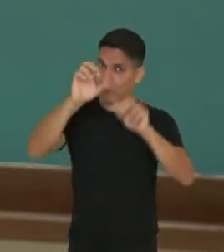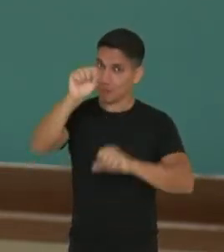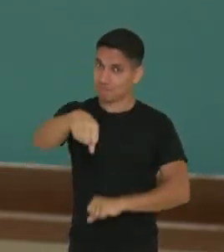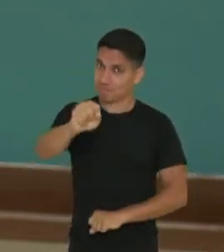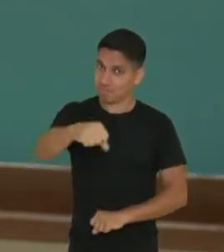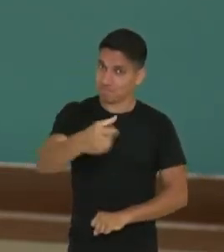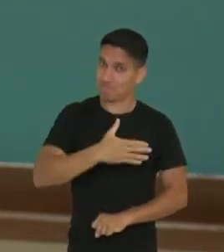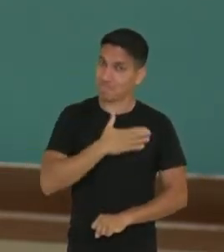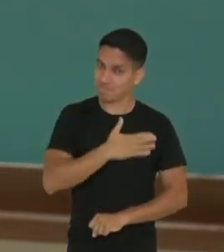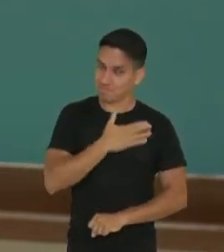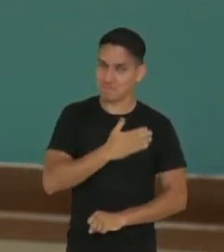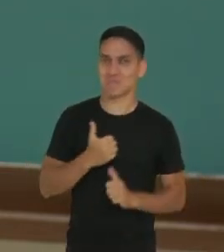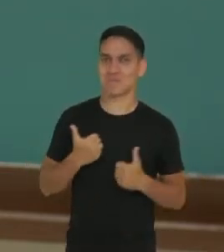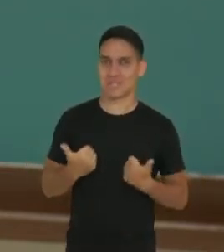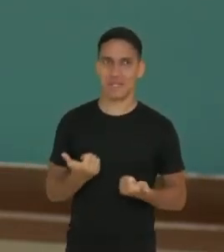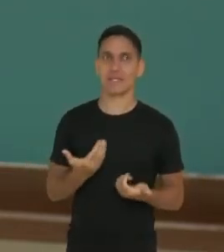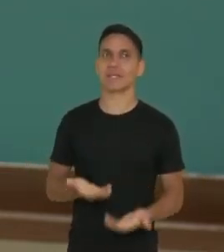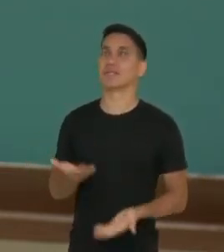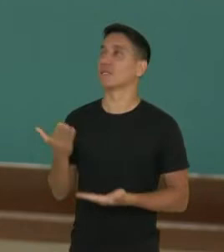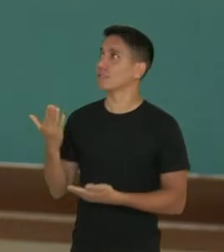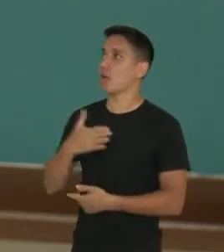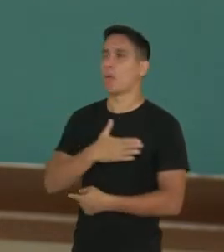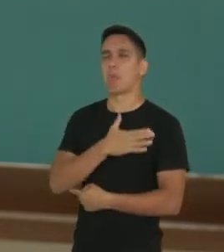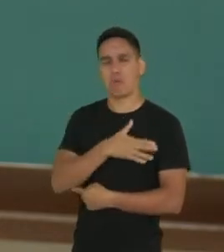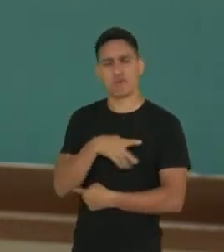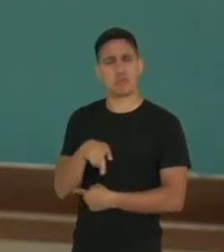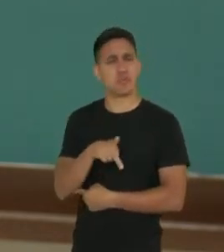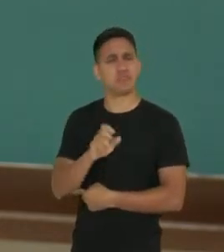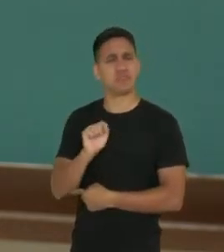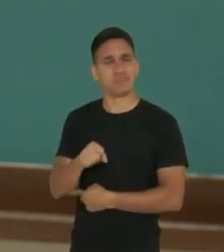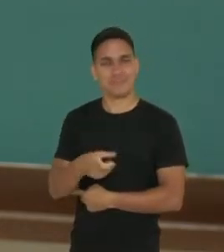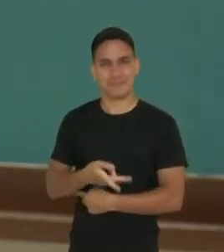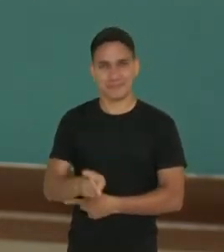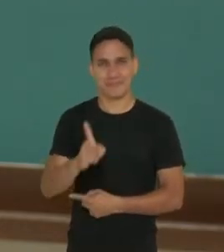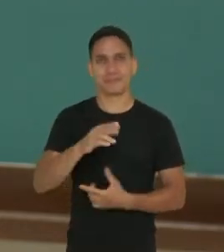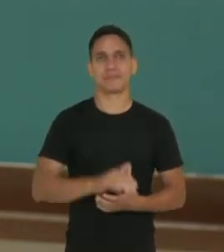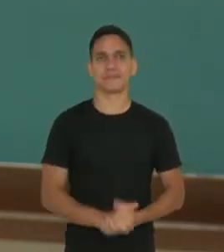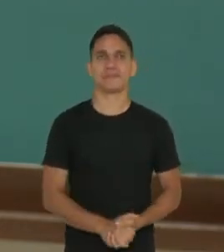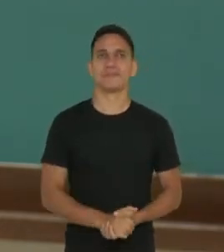gostado também do texto, né? O professor gostou bastante. Vamos seguir?